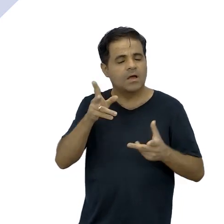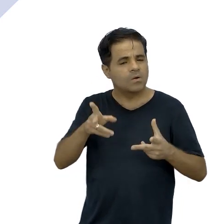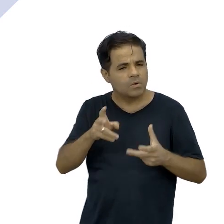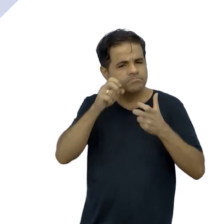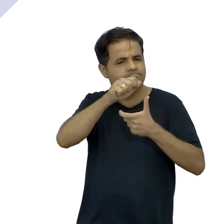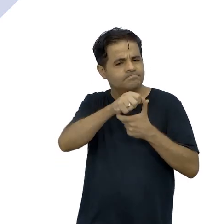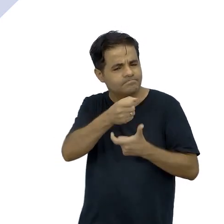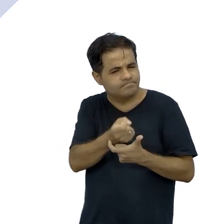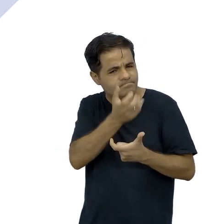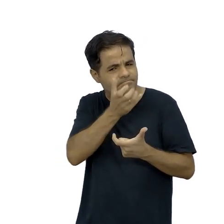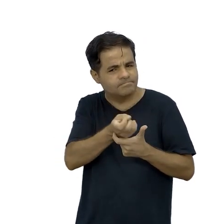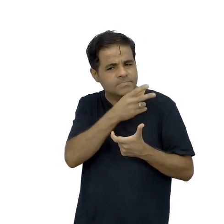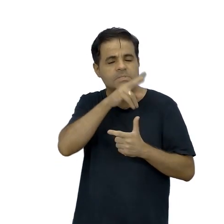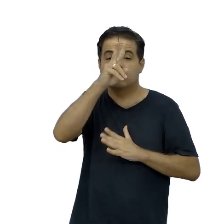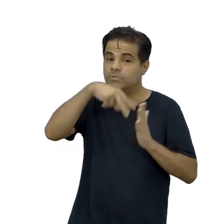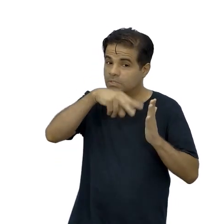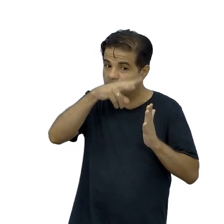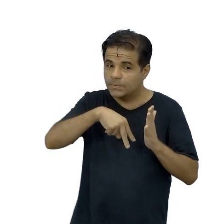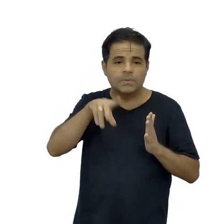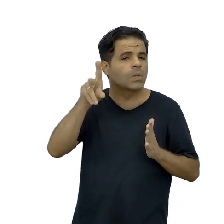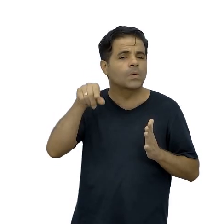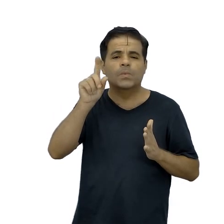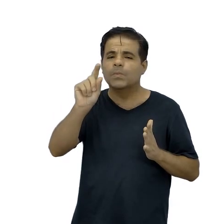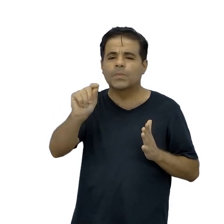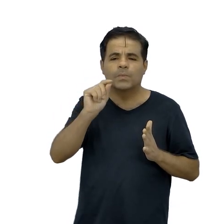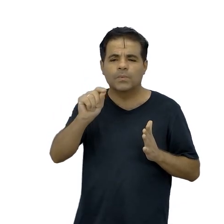leitura, que é,